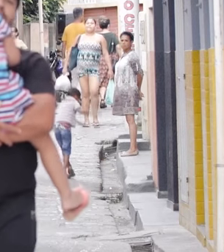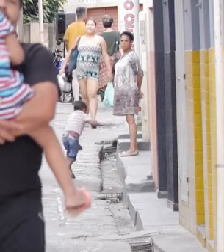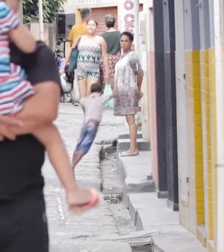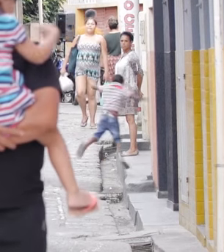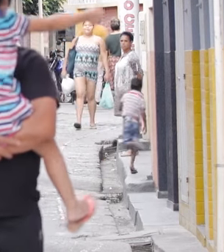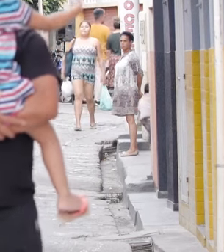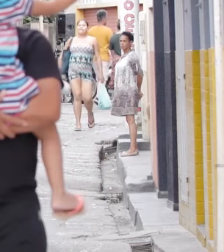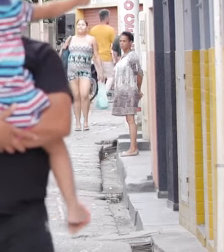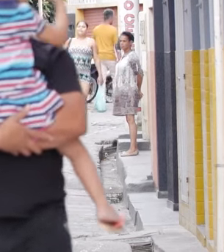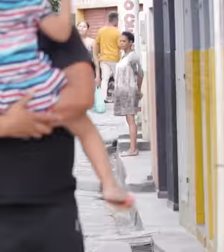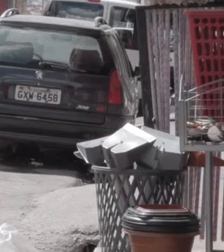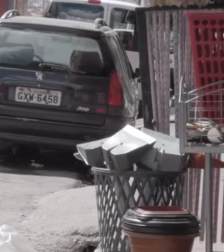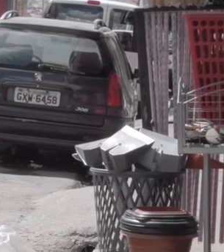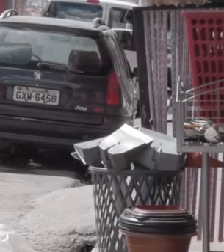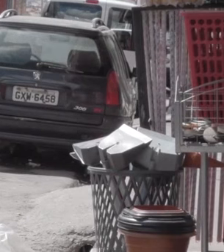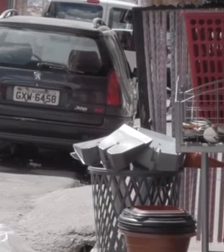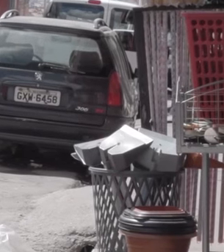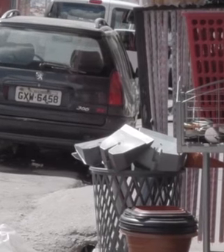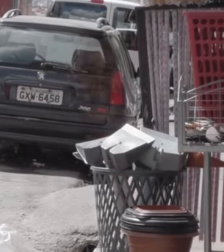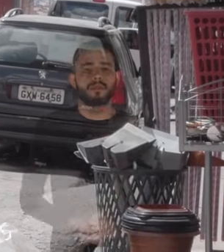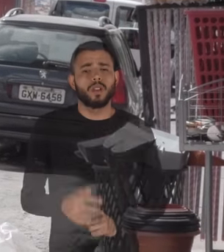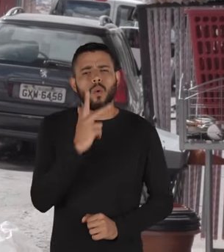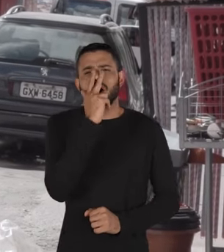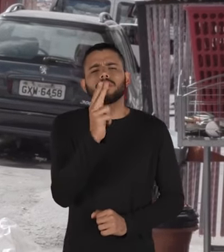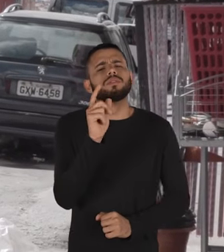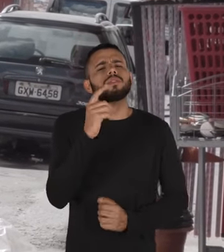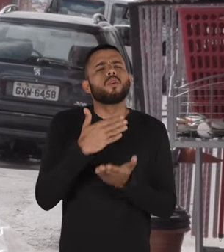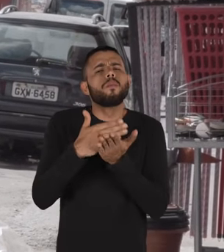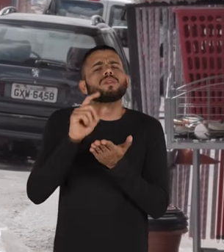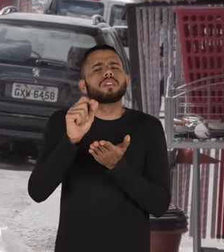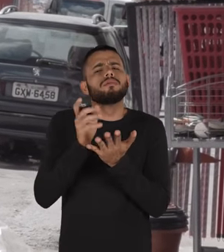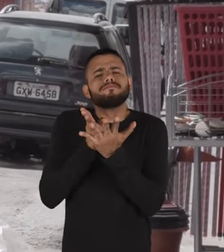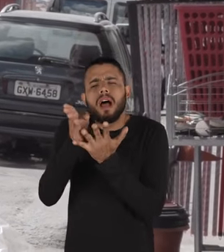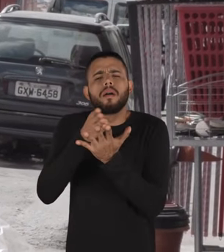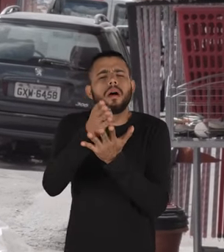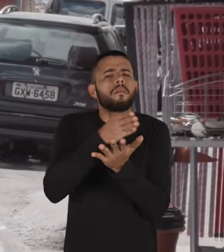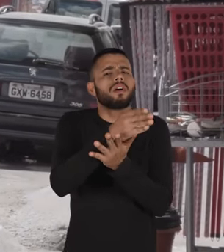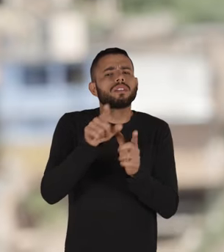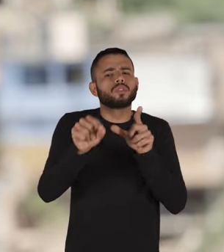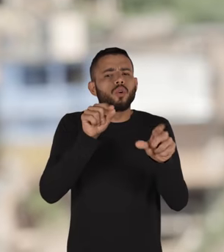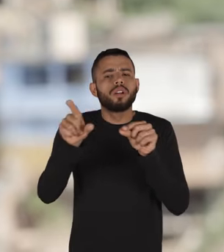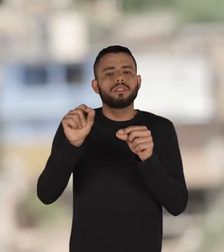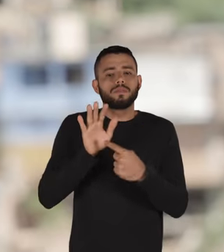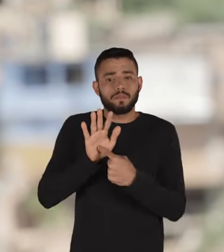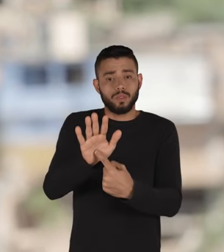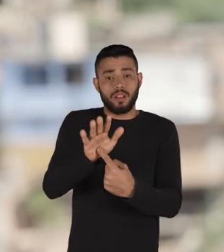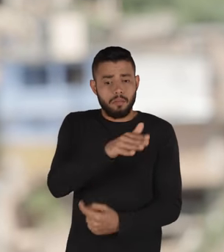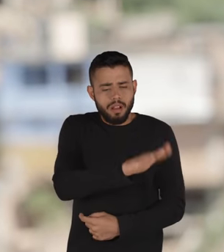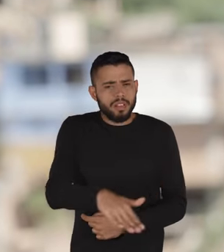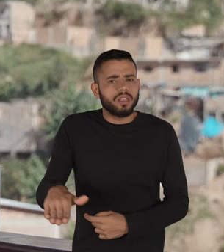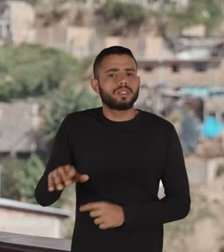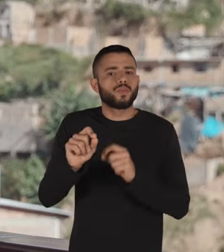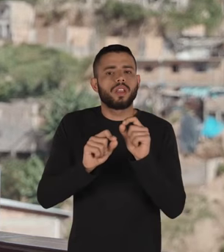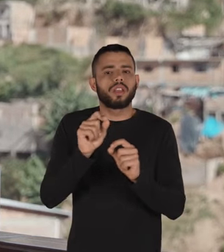carregando a filha no colo. Cadu. Eu acho que a gente começa a ter alternativas de mostrar para a